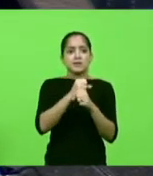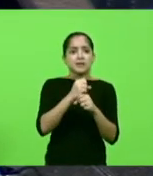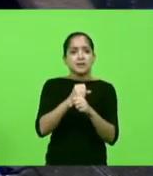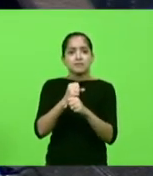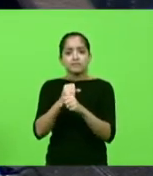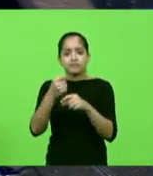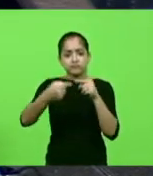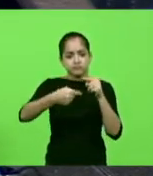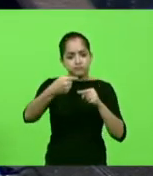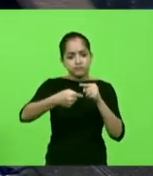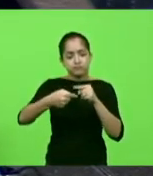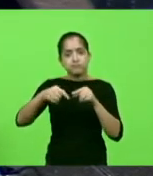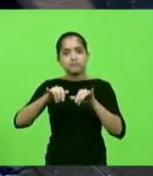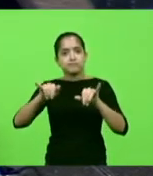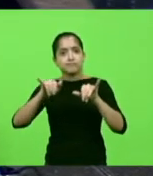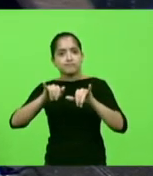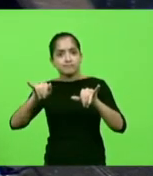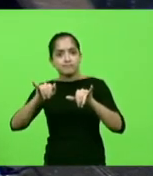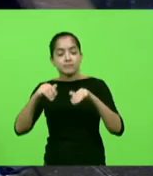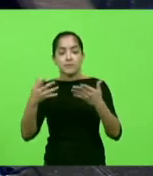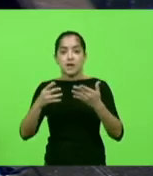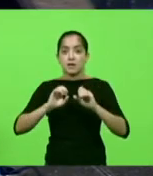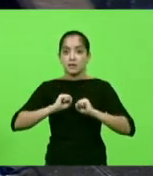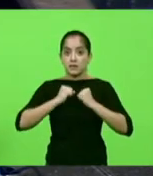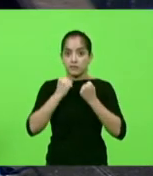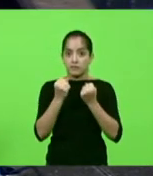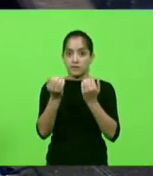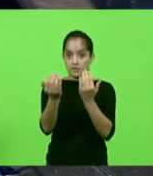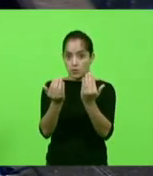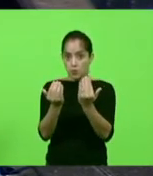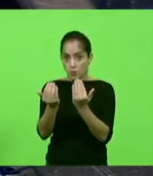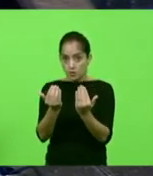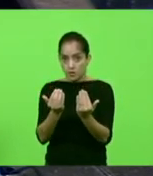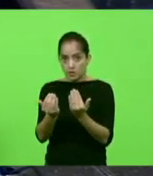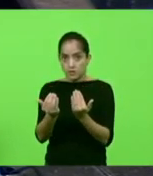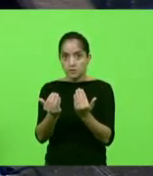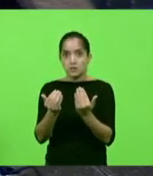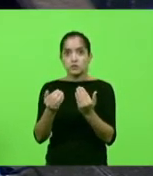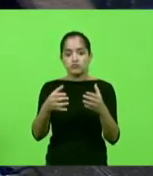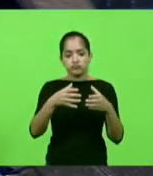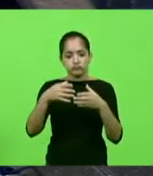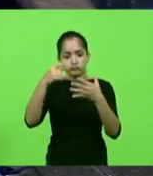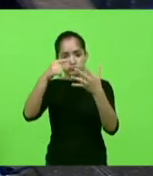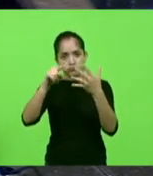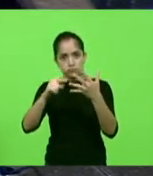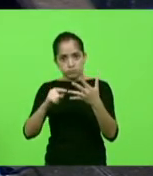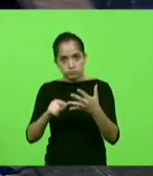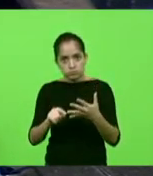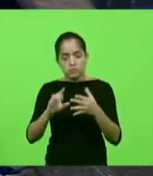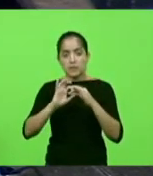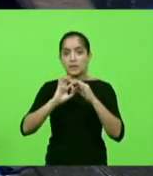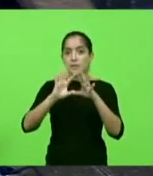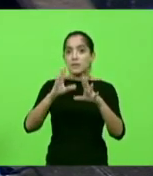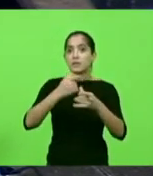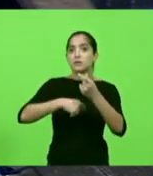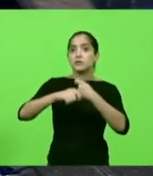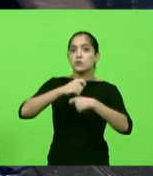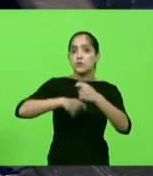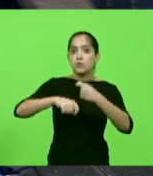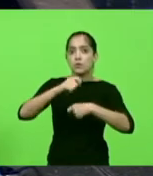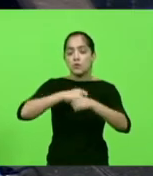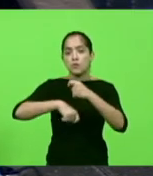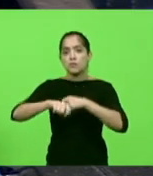para tudo. E aí, então, a defesa coerente e firme de um conjunto de princípios, como a liberdade econômica, se torna